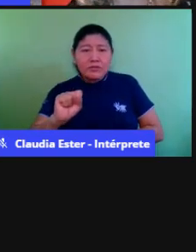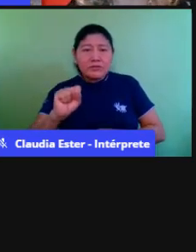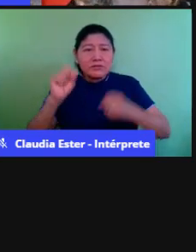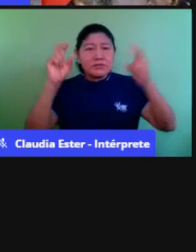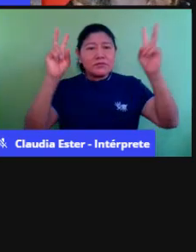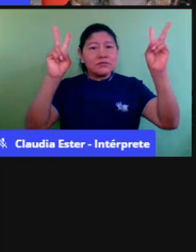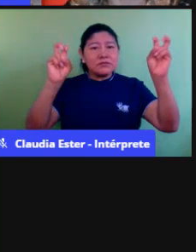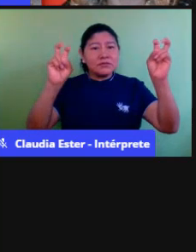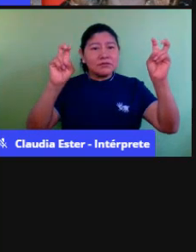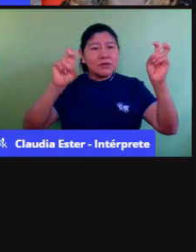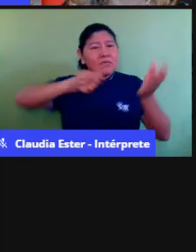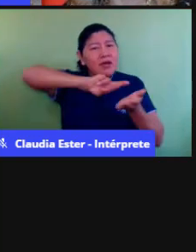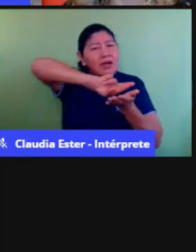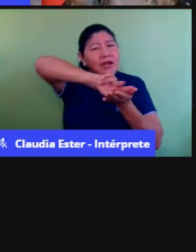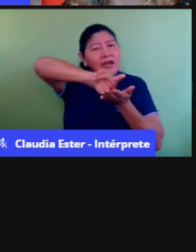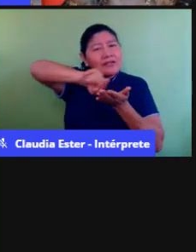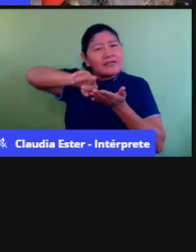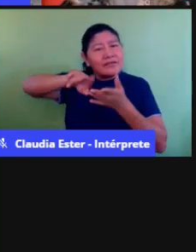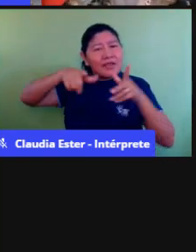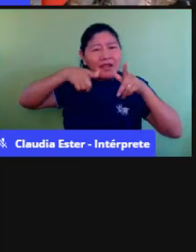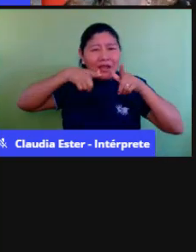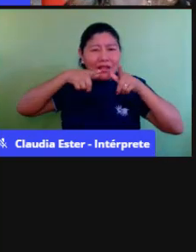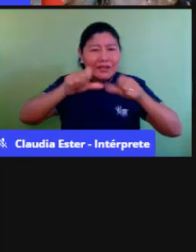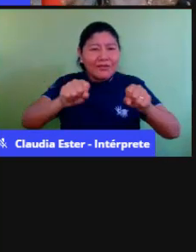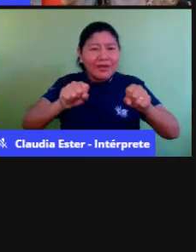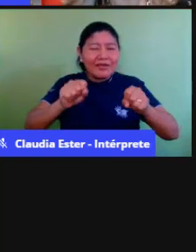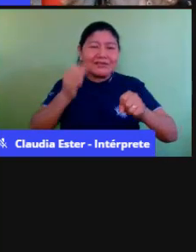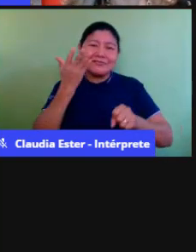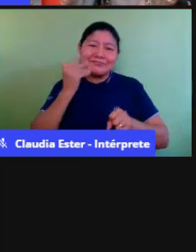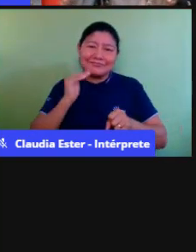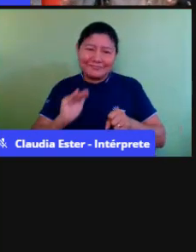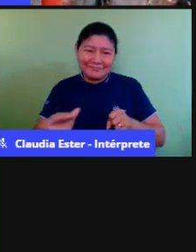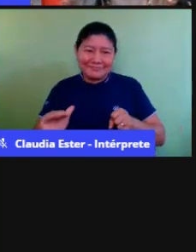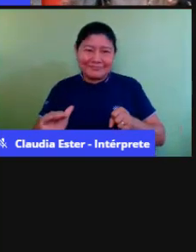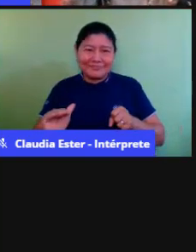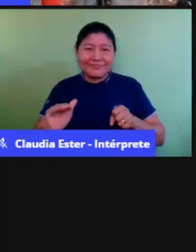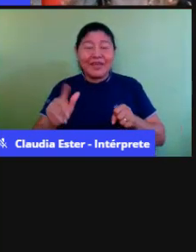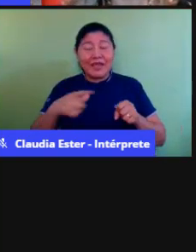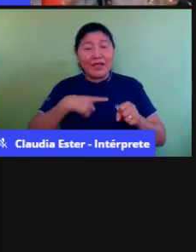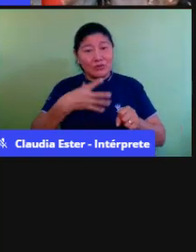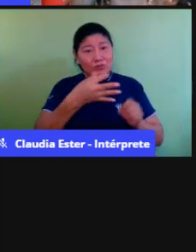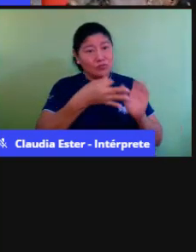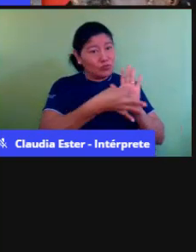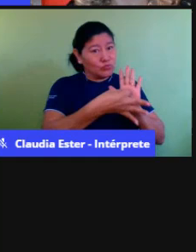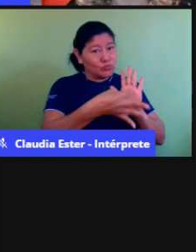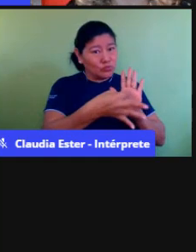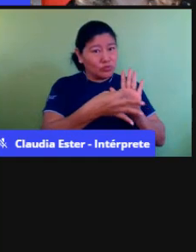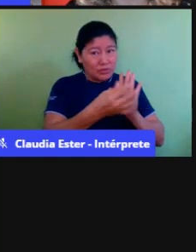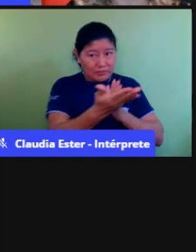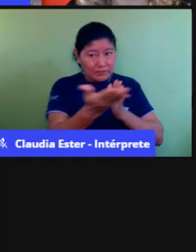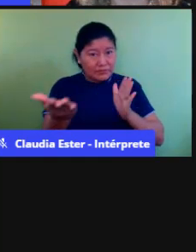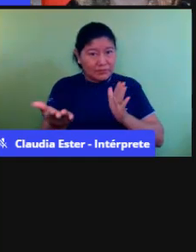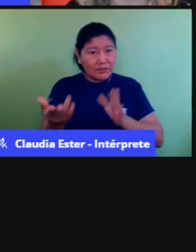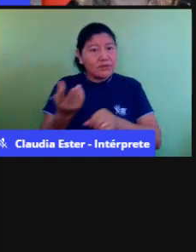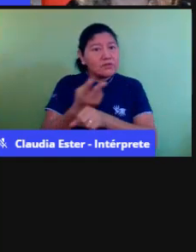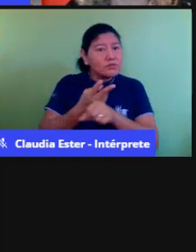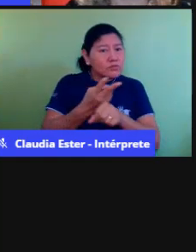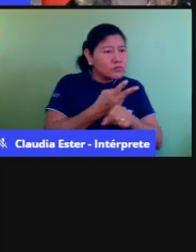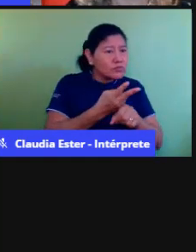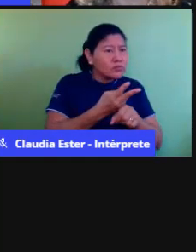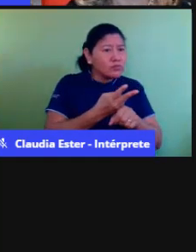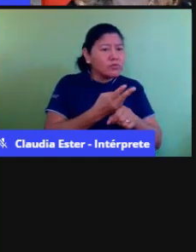eu trouxe um pedaço só dele, depois vocês podem procurar. Eu sugiro até que esse poema seja colocado na sala de